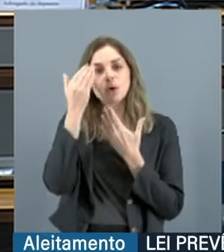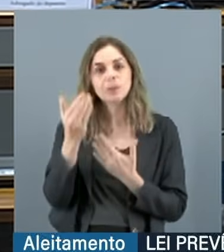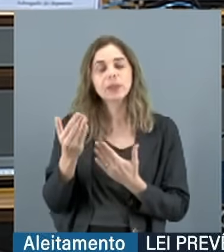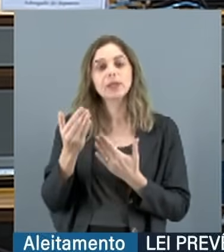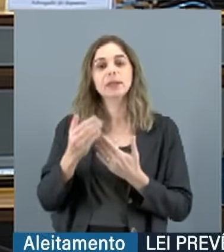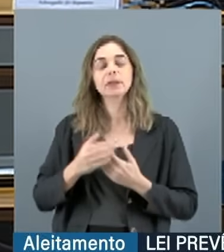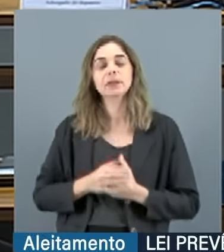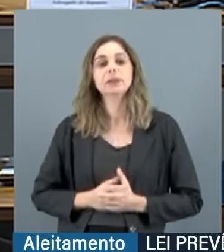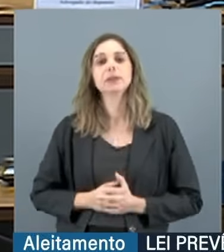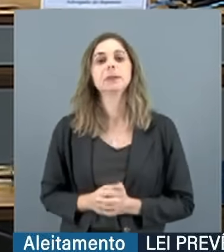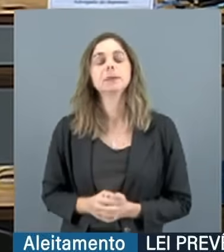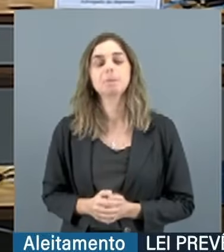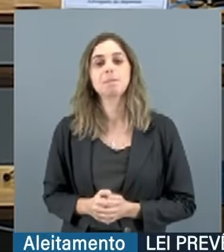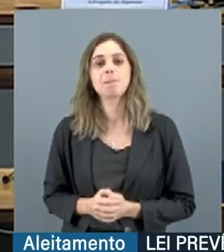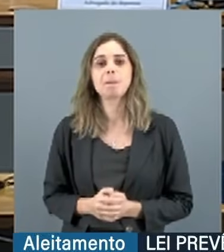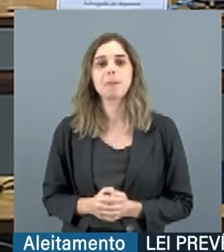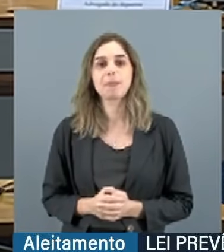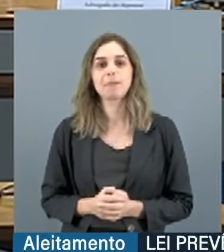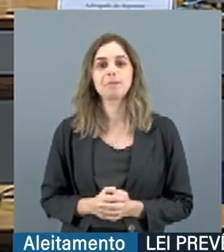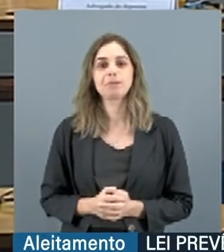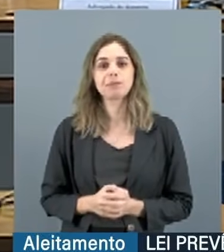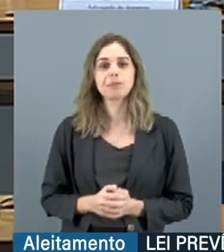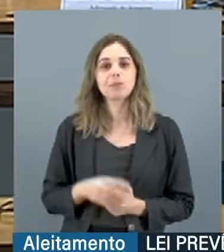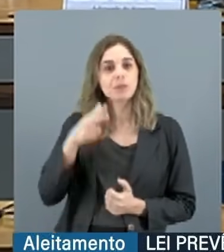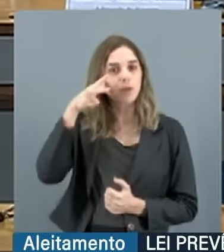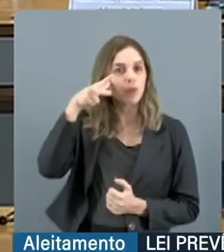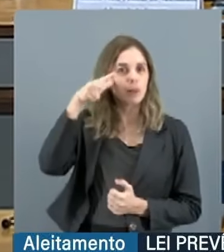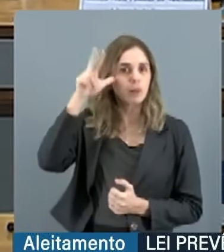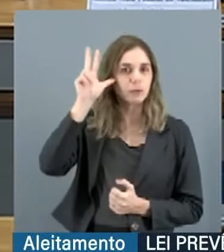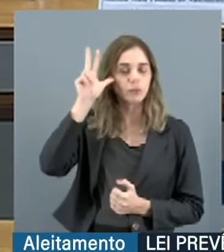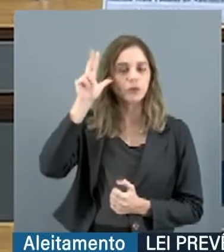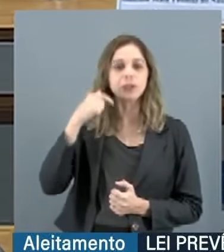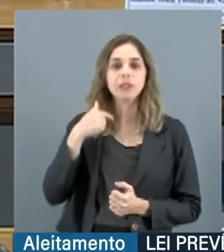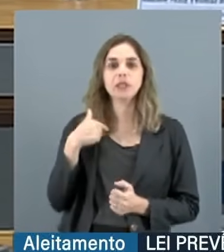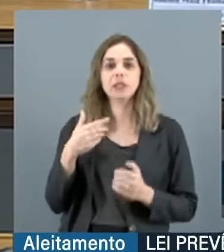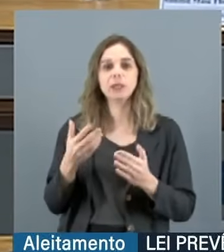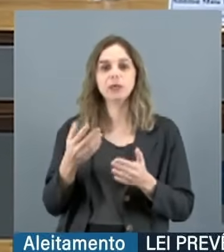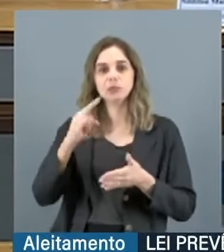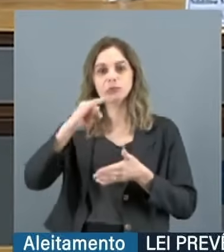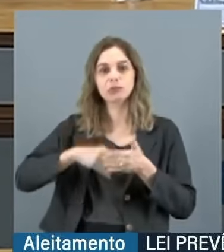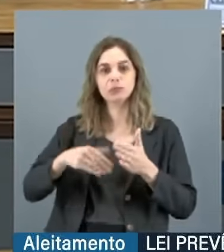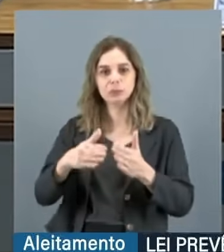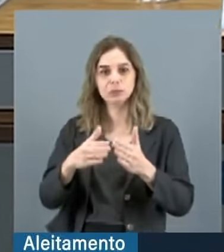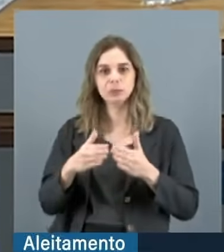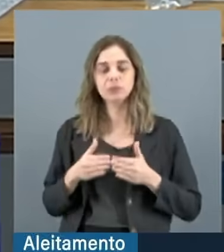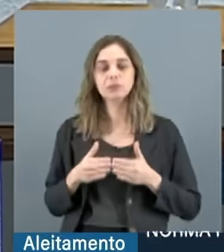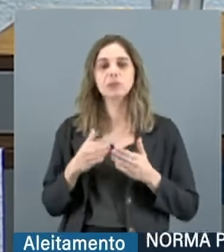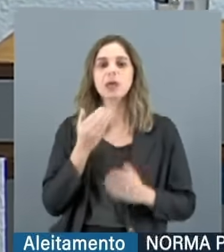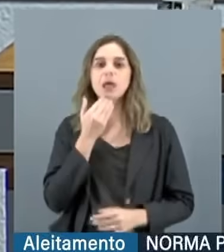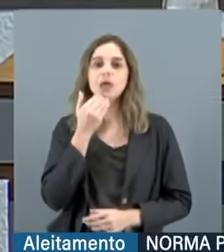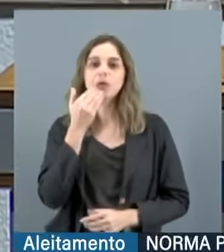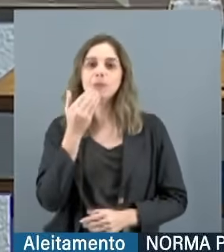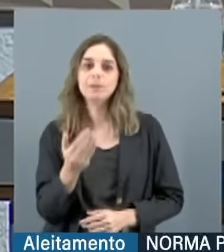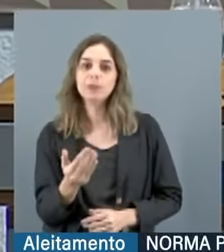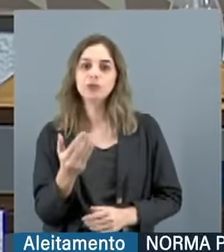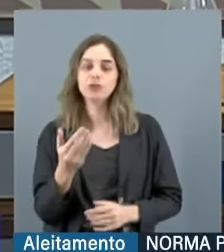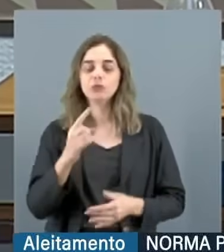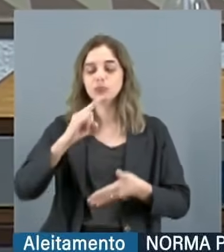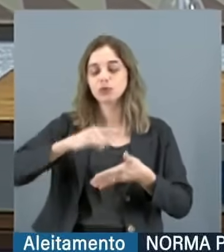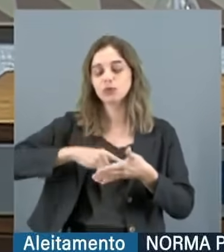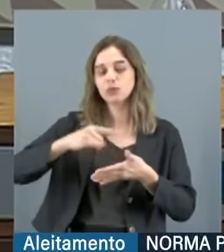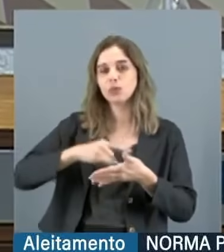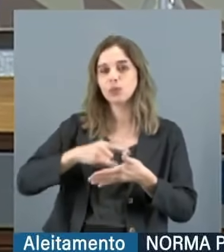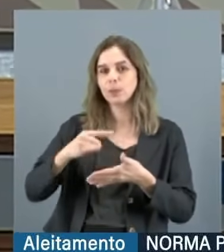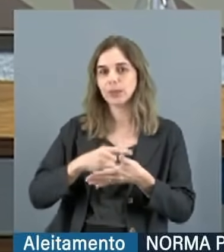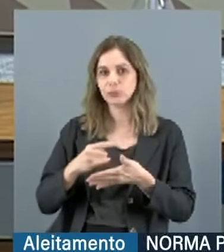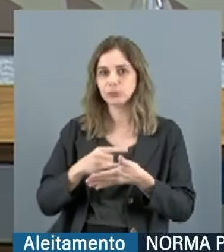presidente. Antes de ontem, eu fiz um requerimento de acesso às peças que faltavam no Supremo. O ministro Alexandre